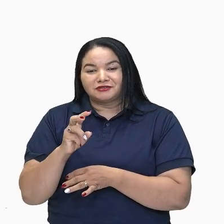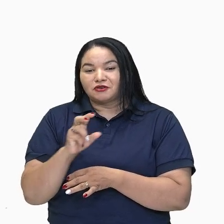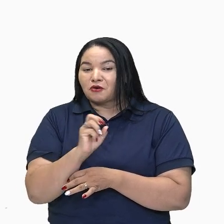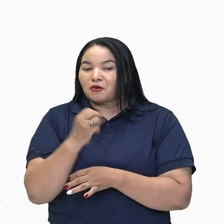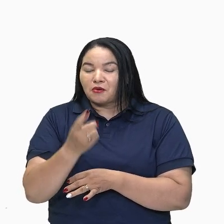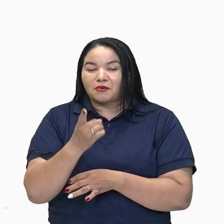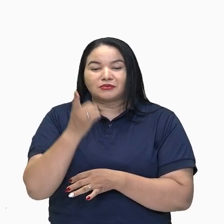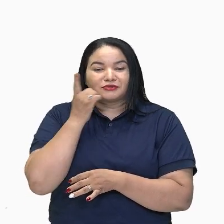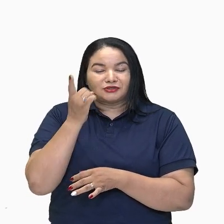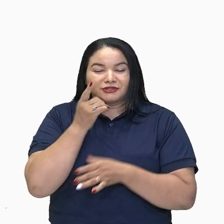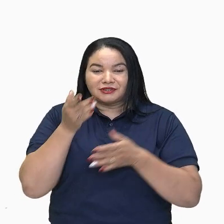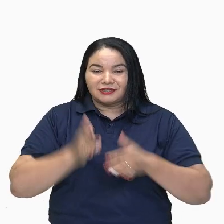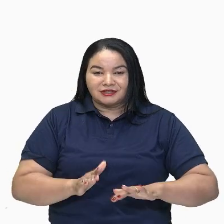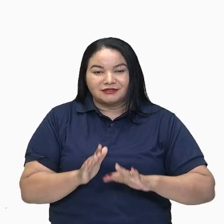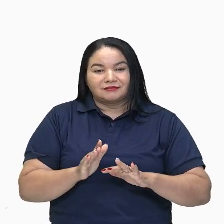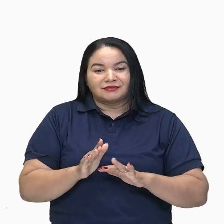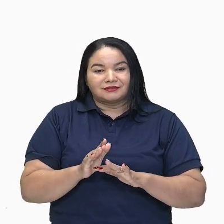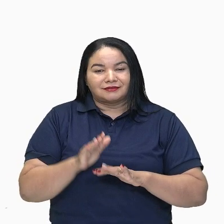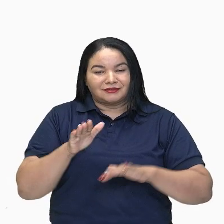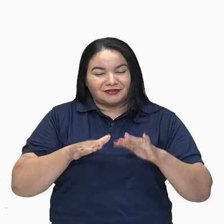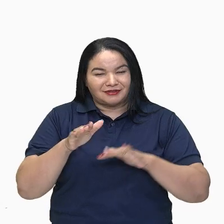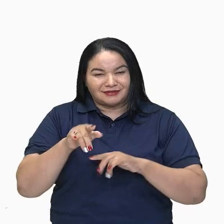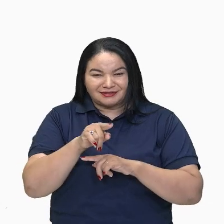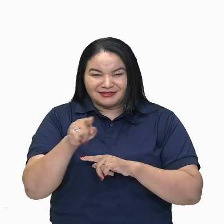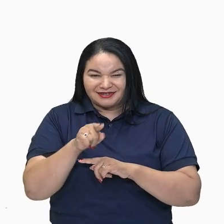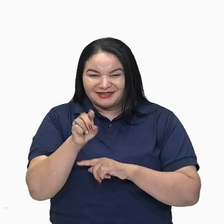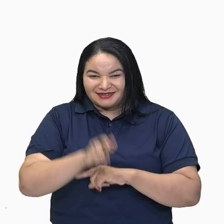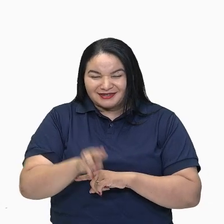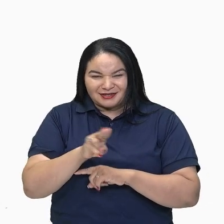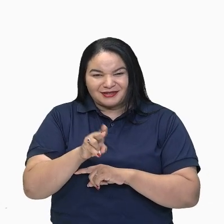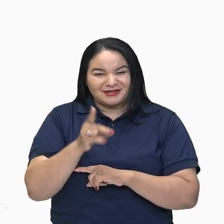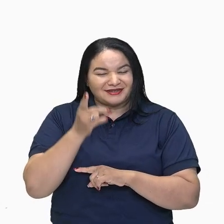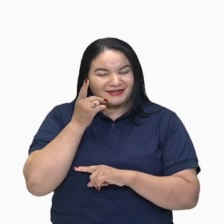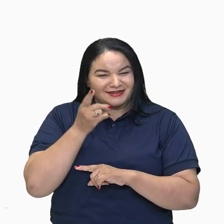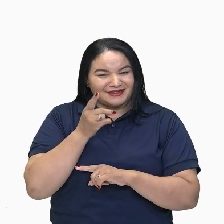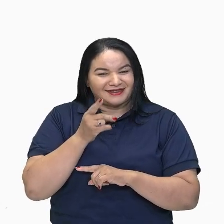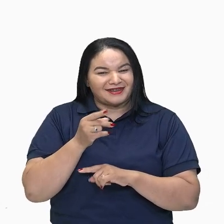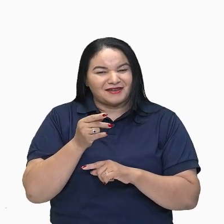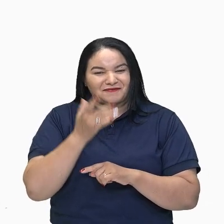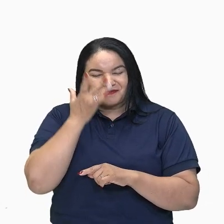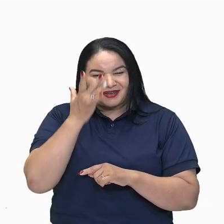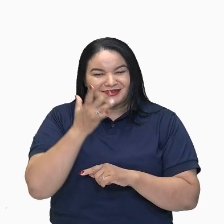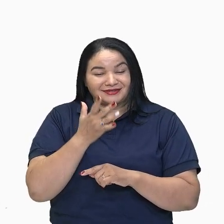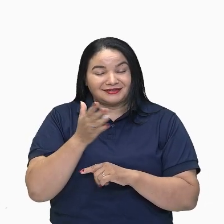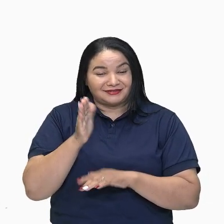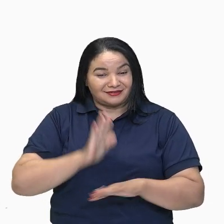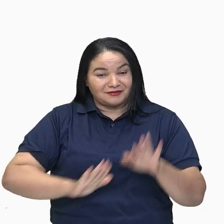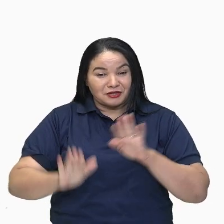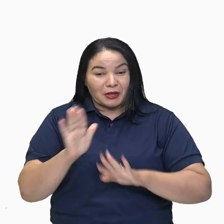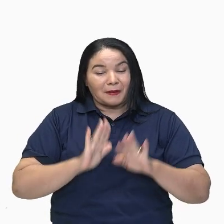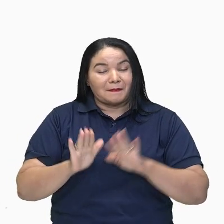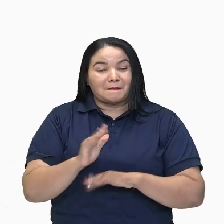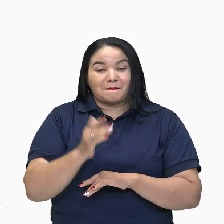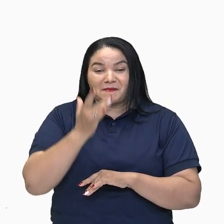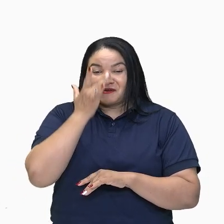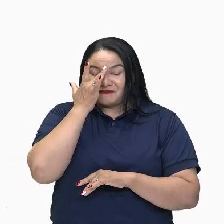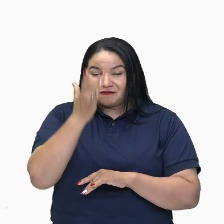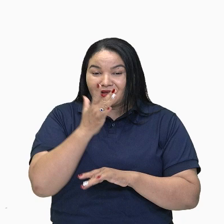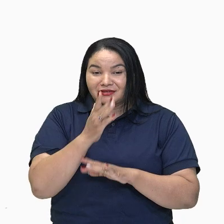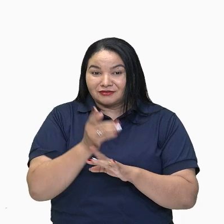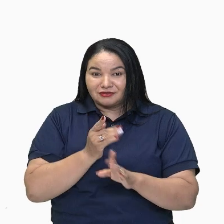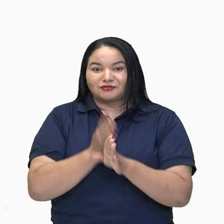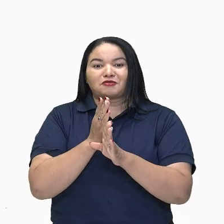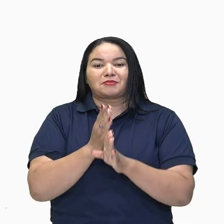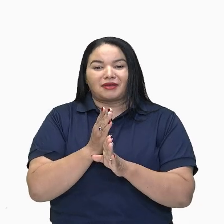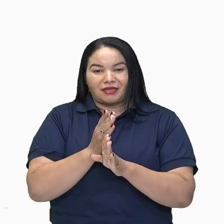de nascimento. Será que alguém aí utiliza uma senha como essa? Olha, gente, que isso é uma senha muito fácil, é fácil de ser quebrada ou descoberta por